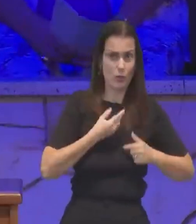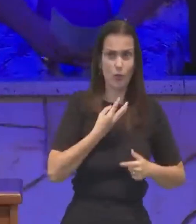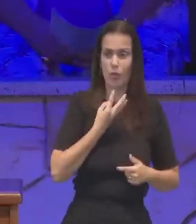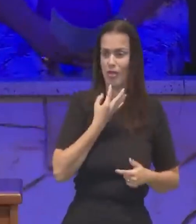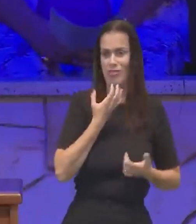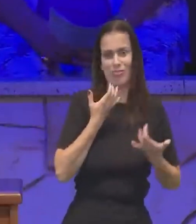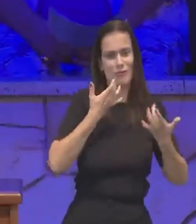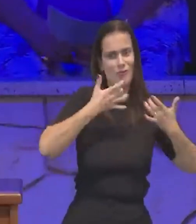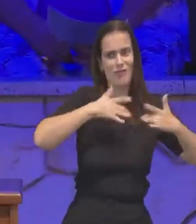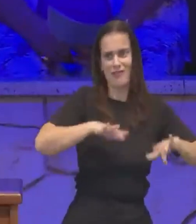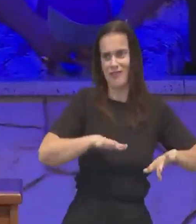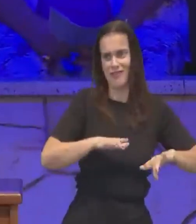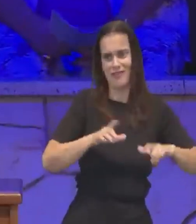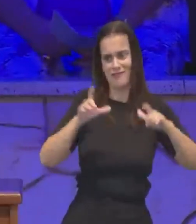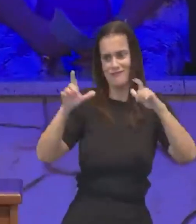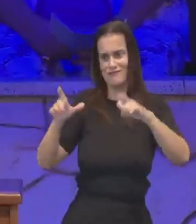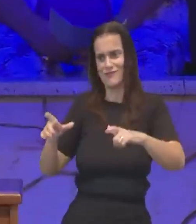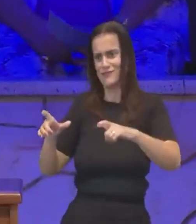que o judeu